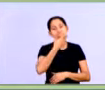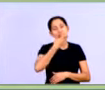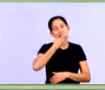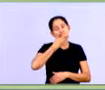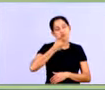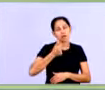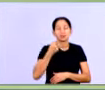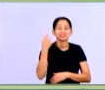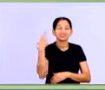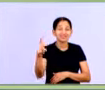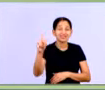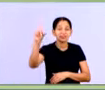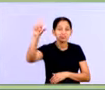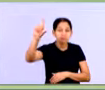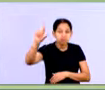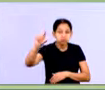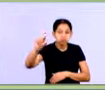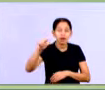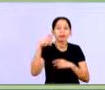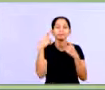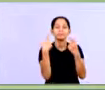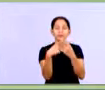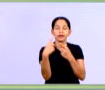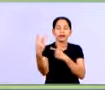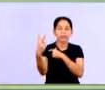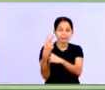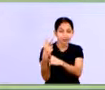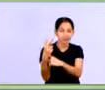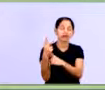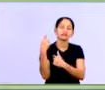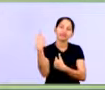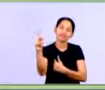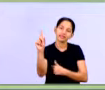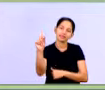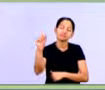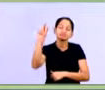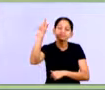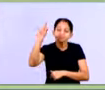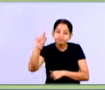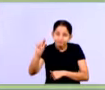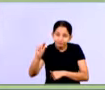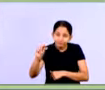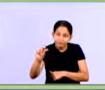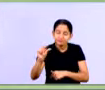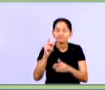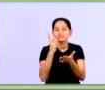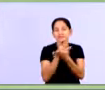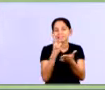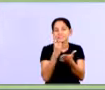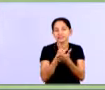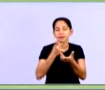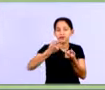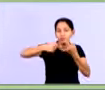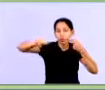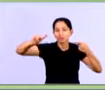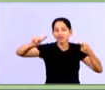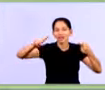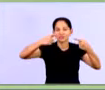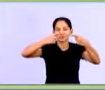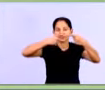próprio, melhor. Quanto menor a taxa quando esse dinheiro está associado ao outro, que é o capital de terceiros, menor.